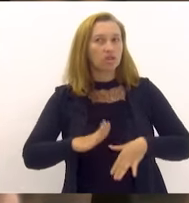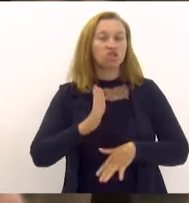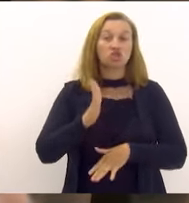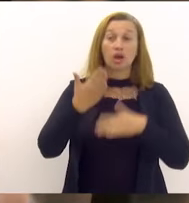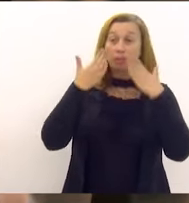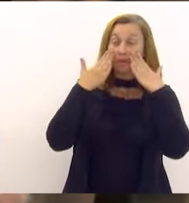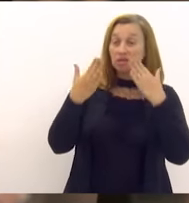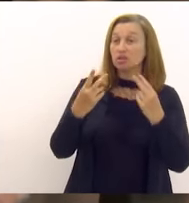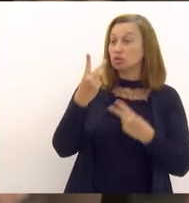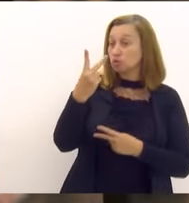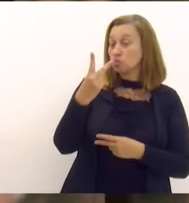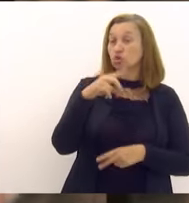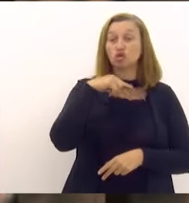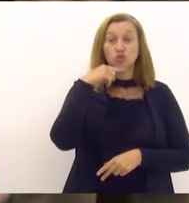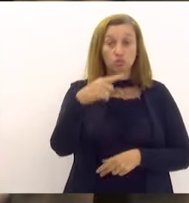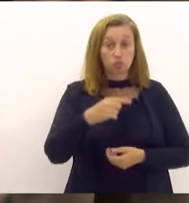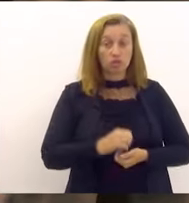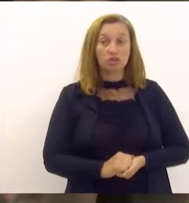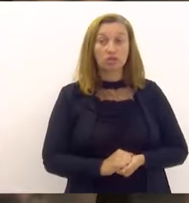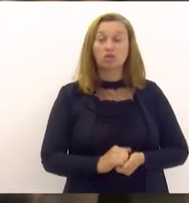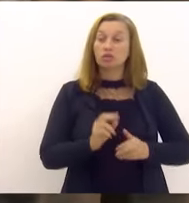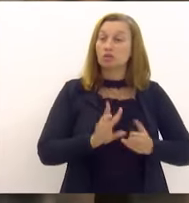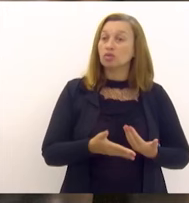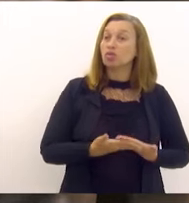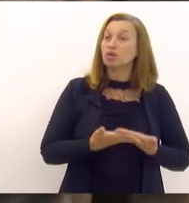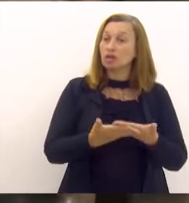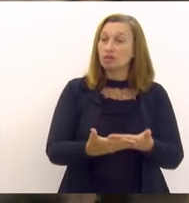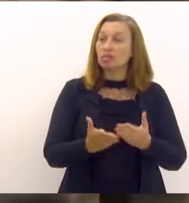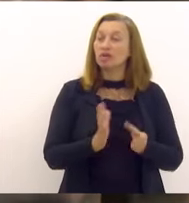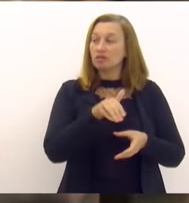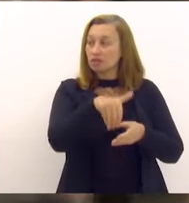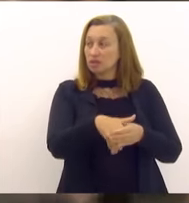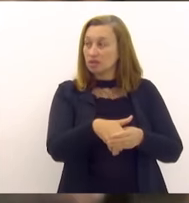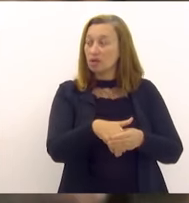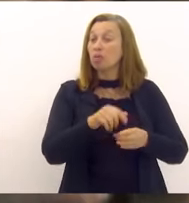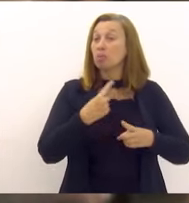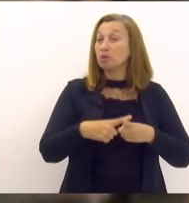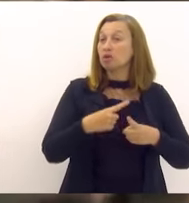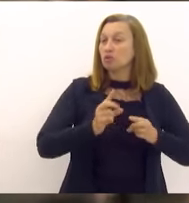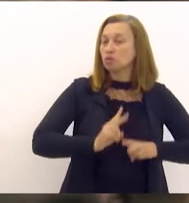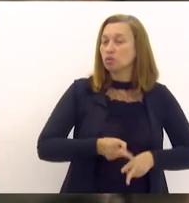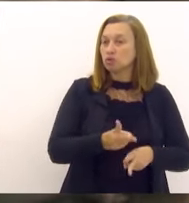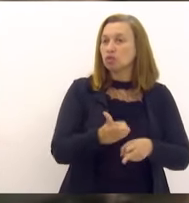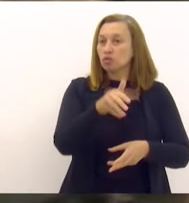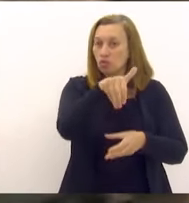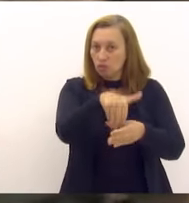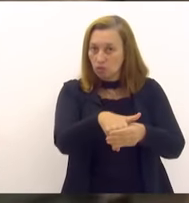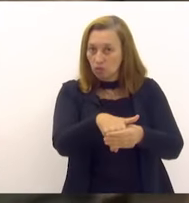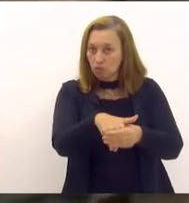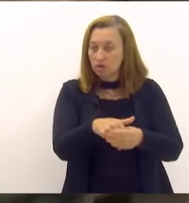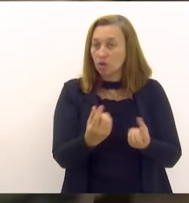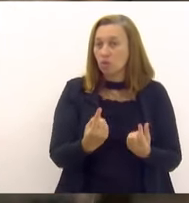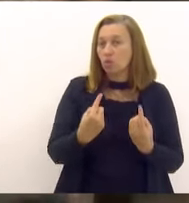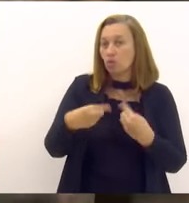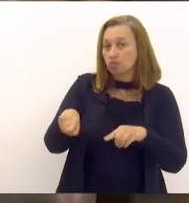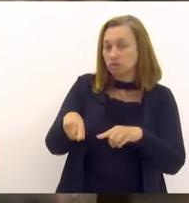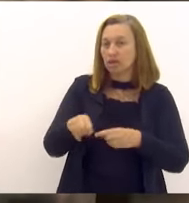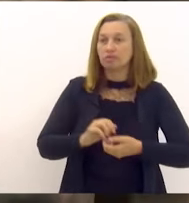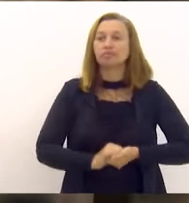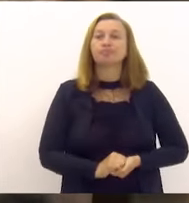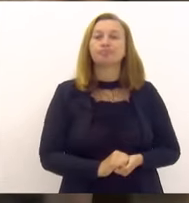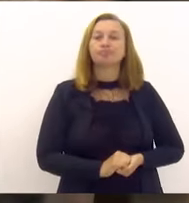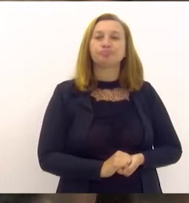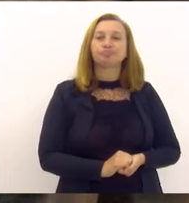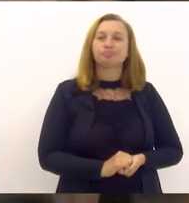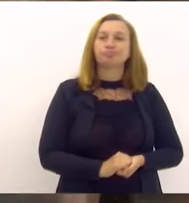apresentei aqui duas dúvidas. Estou encaminhando a votação, porque vou manter o meu voto contrário.